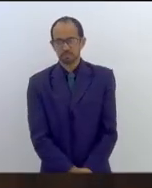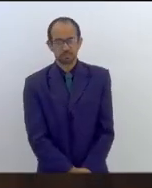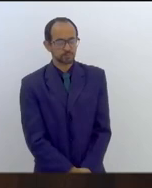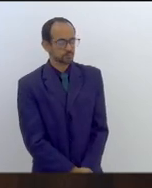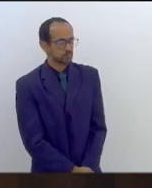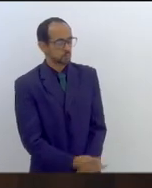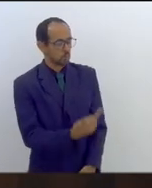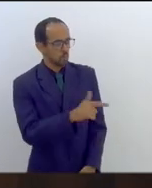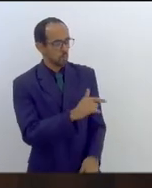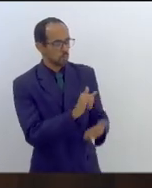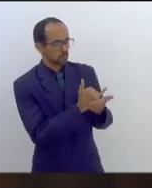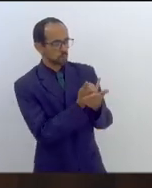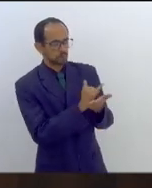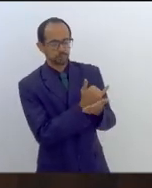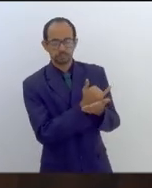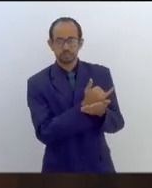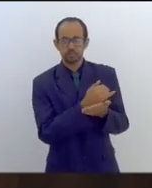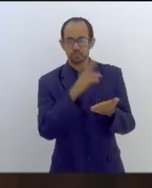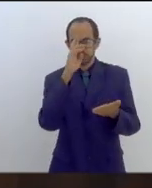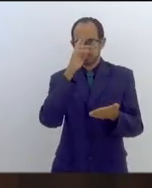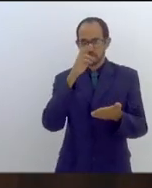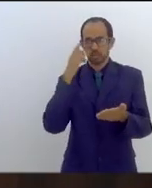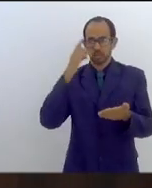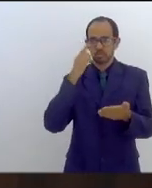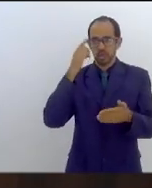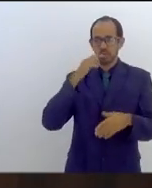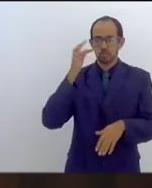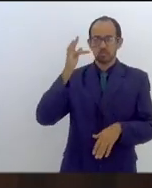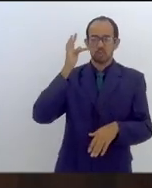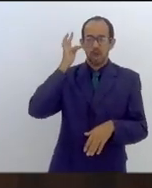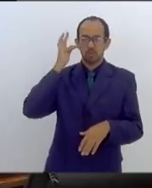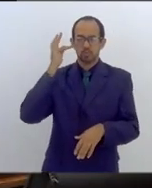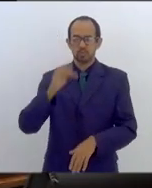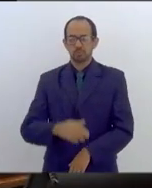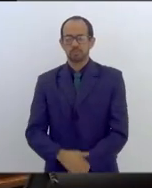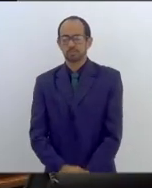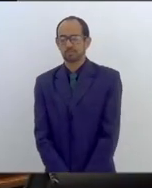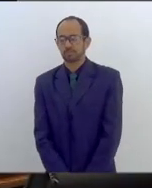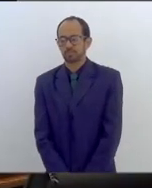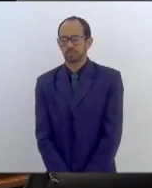Próximo orador inscrito é o nobre deputado Flávio Serafini.